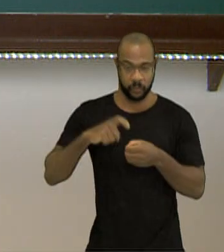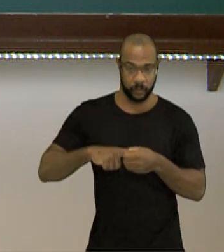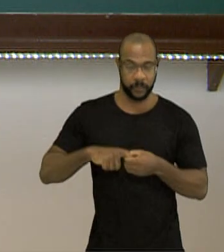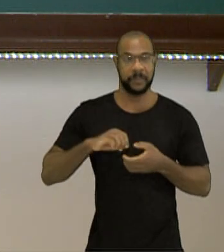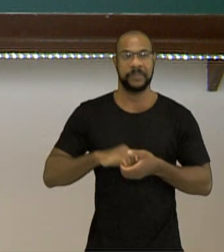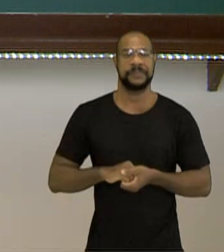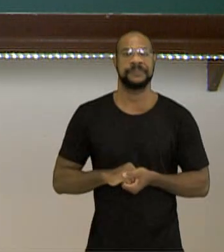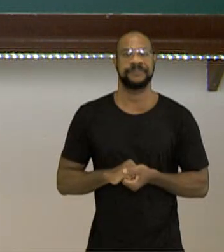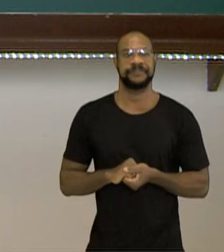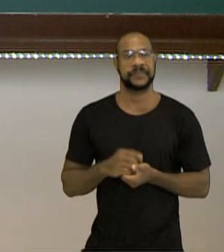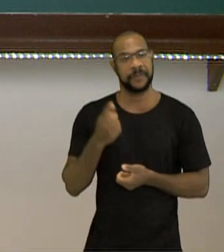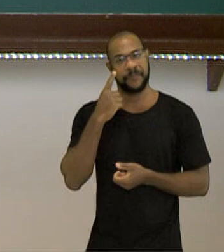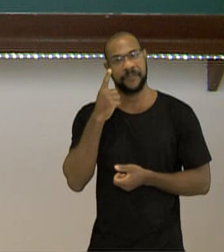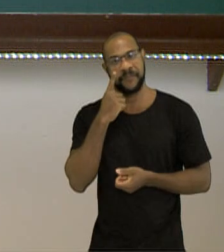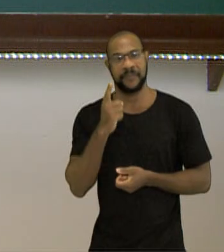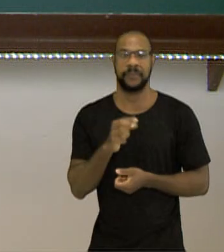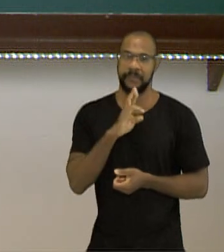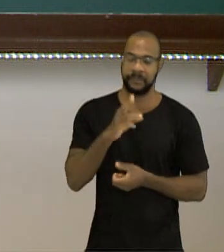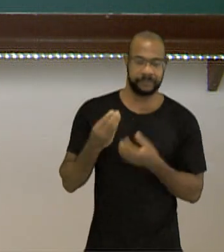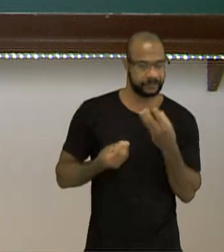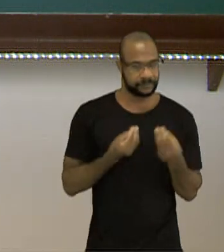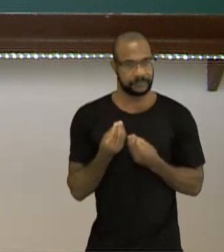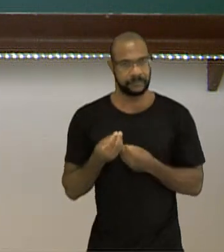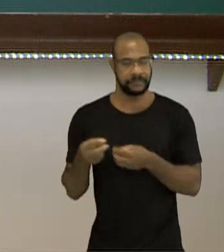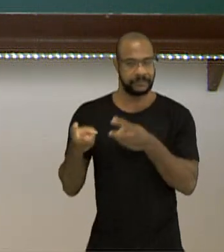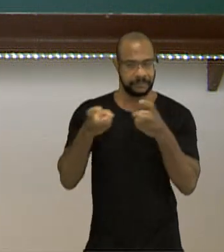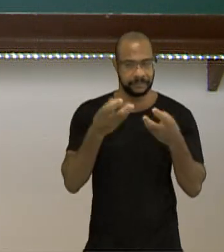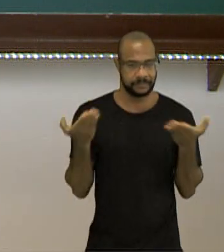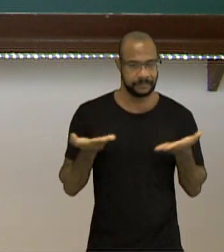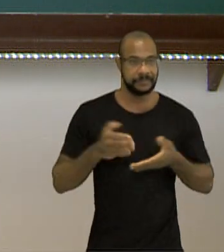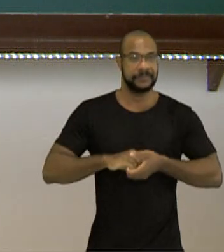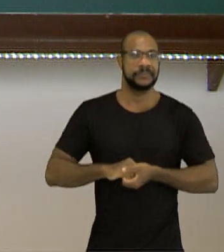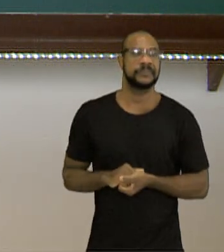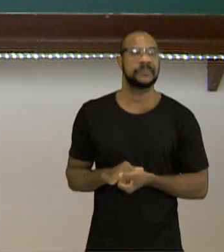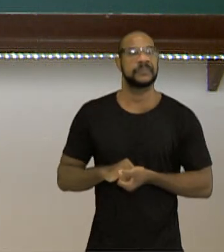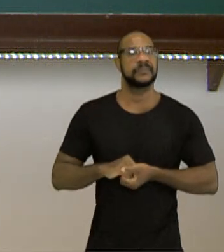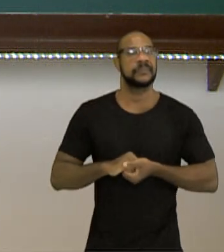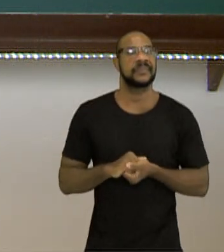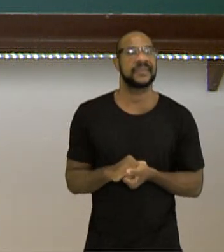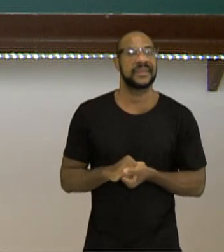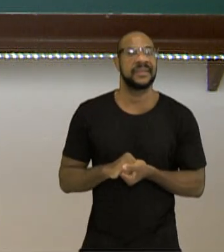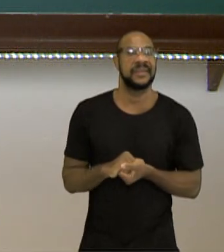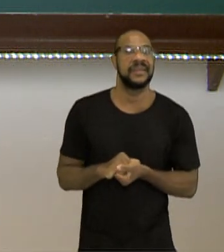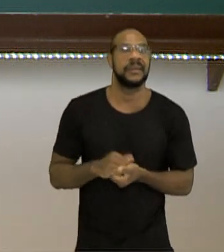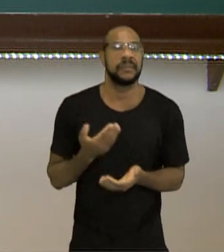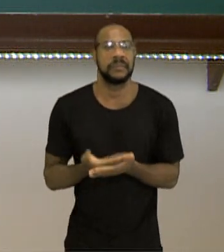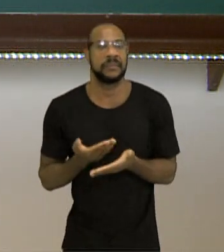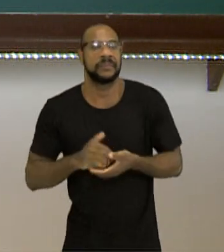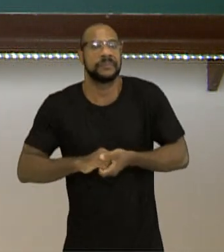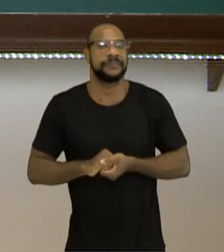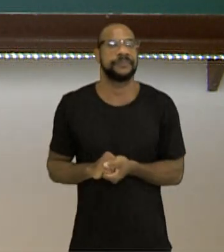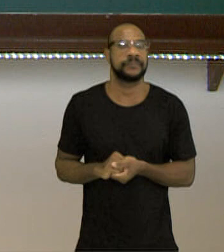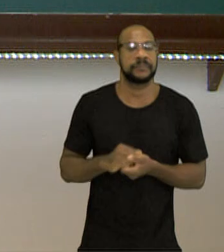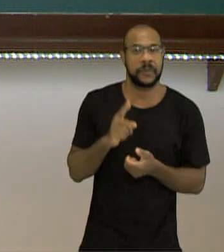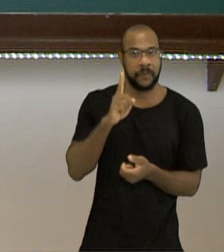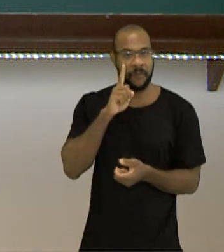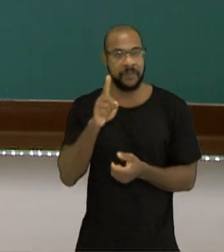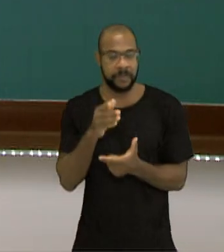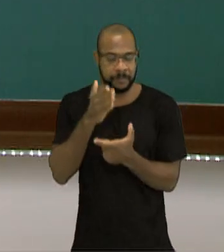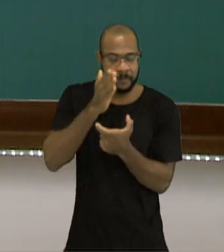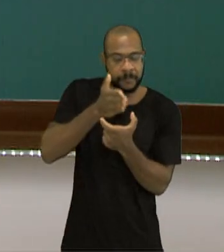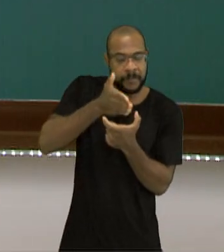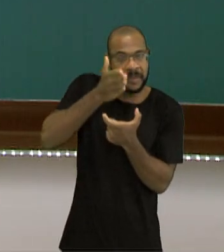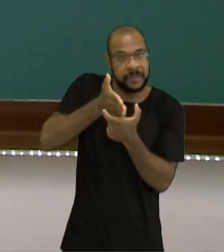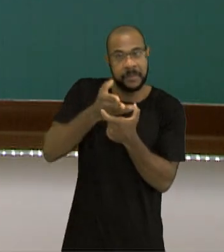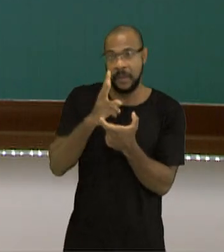Voltamos para conferir a nossa atividade. Vem comigo, então. A atividade é sobre a sílaba tônica